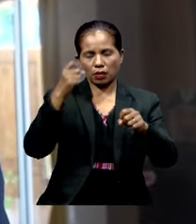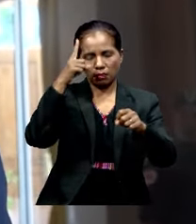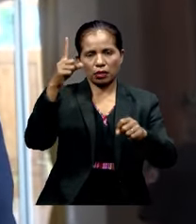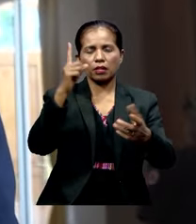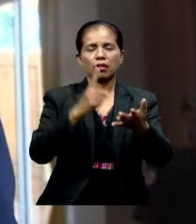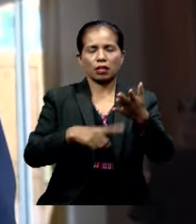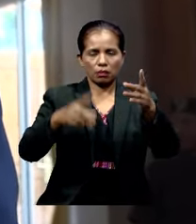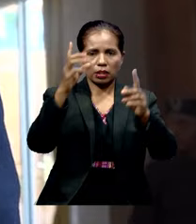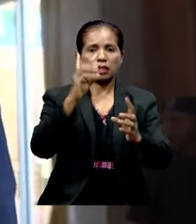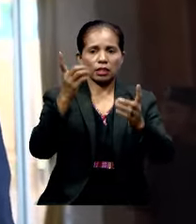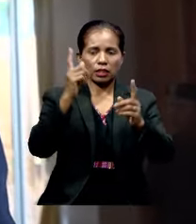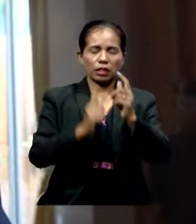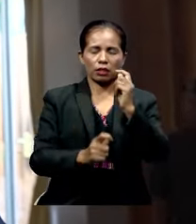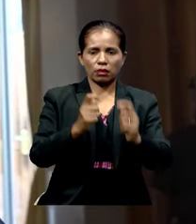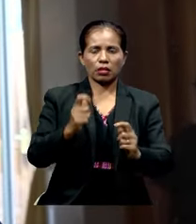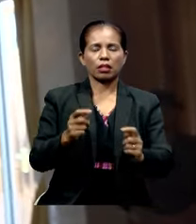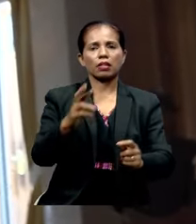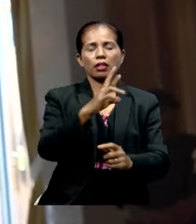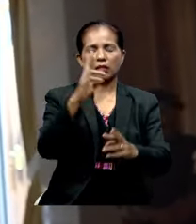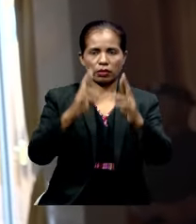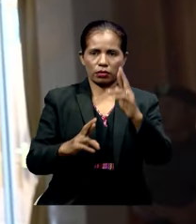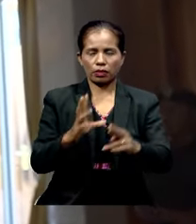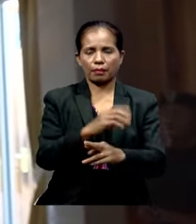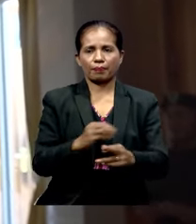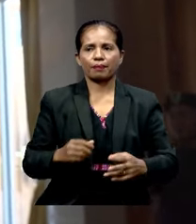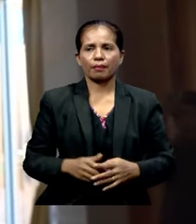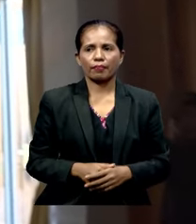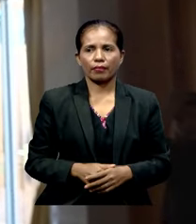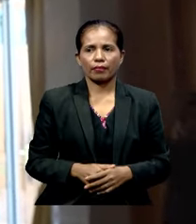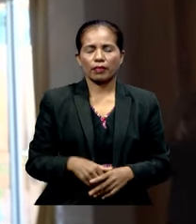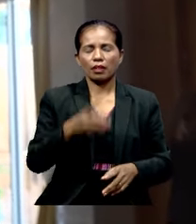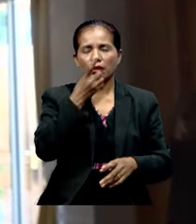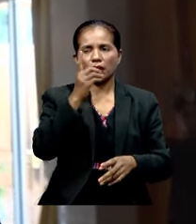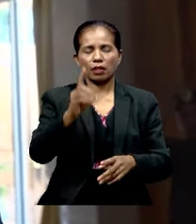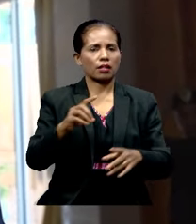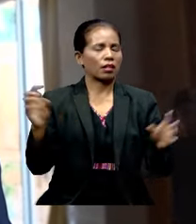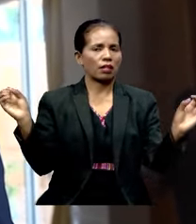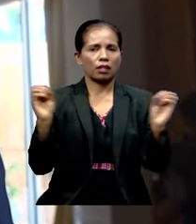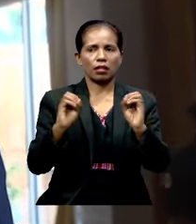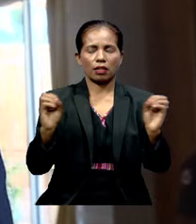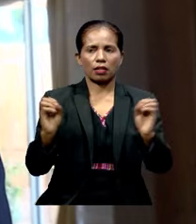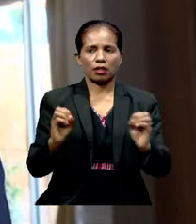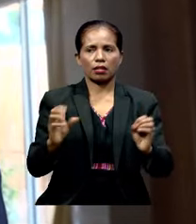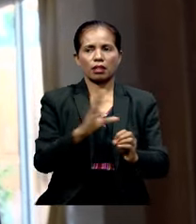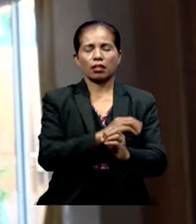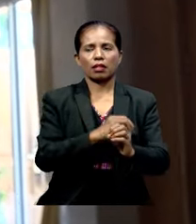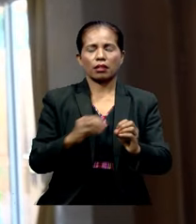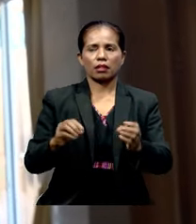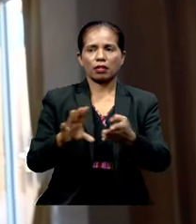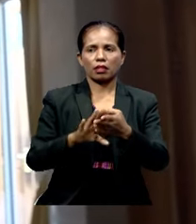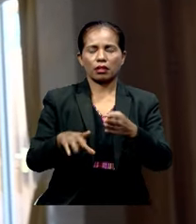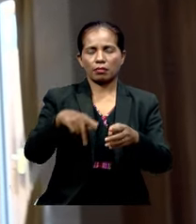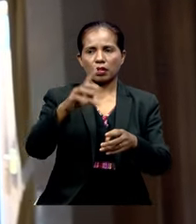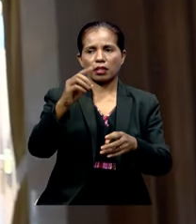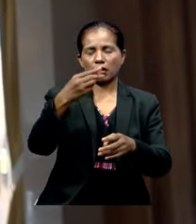Tribunal Recursos nia com a matéria ida né. Entanto, ida né. Tribunal Recursos declara kata klaya inkonstitusional ba pedido pedia gazota nia